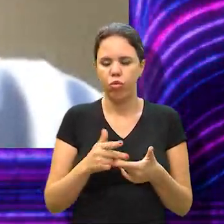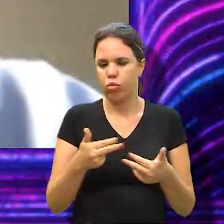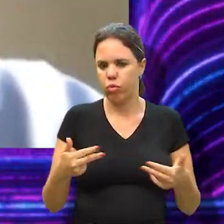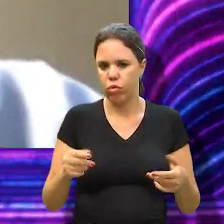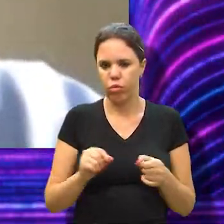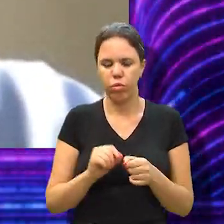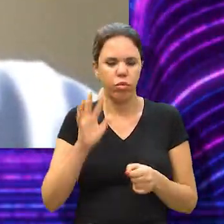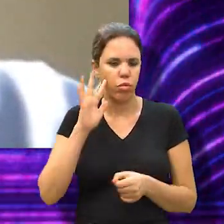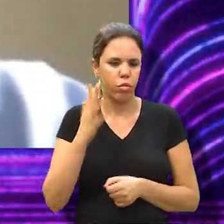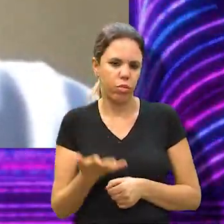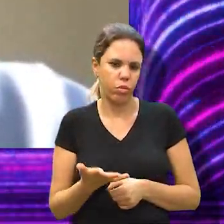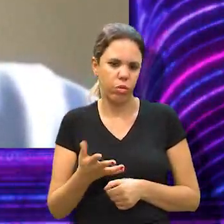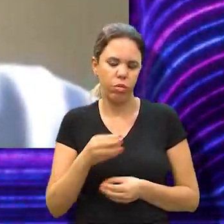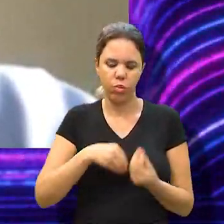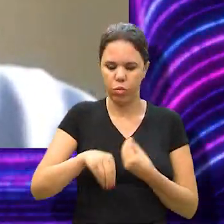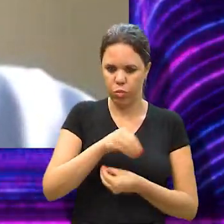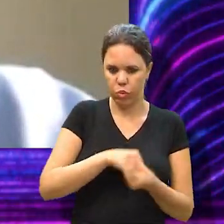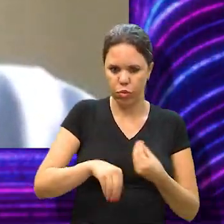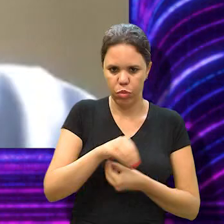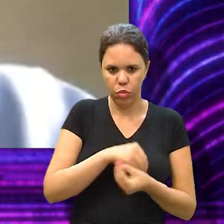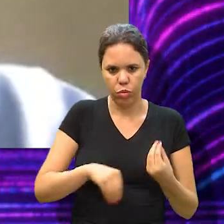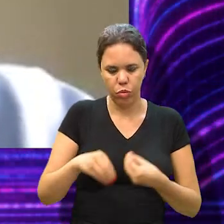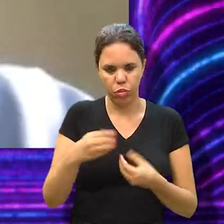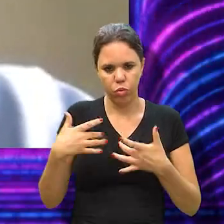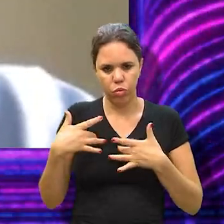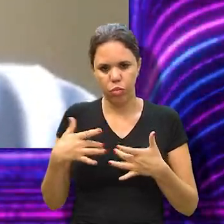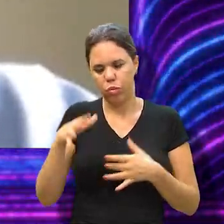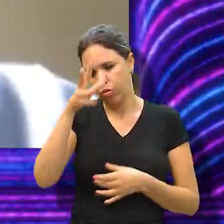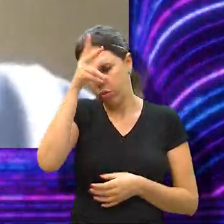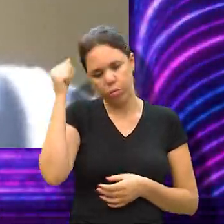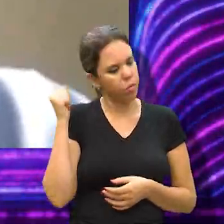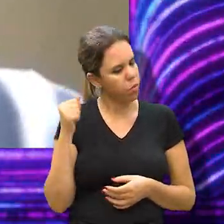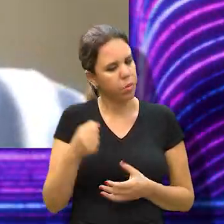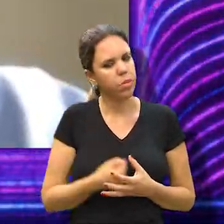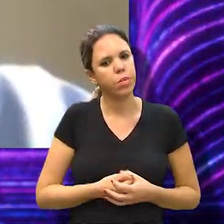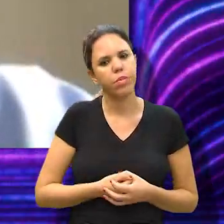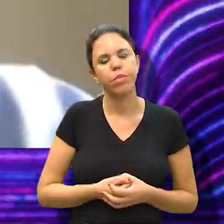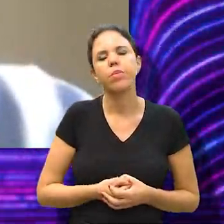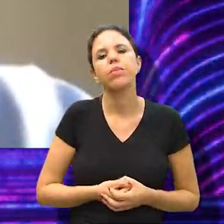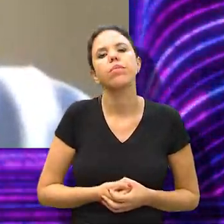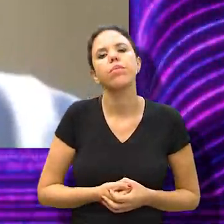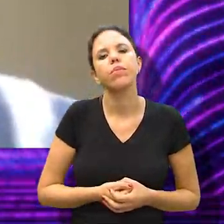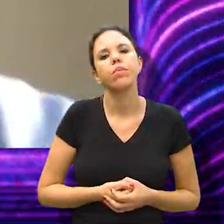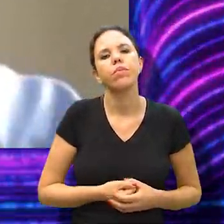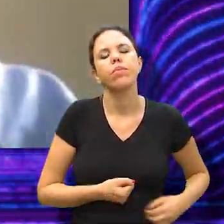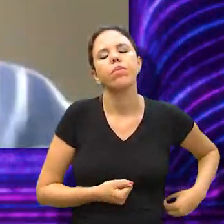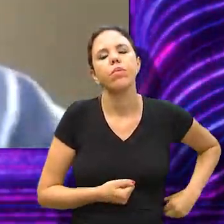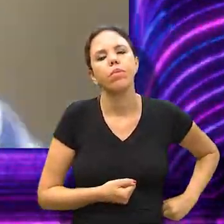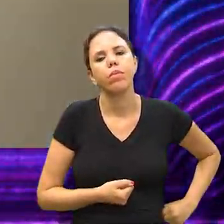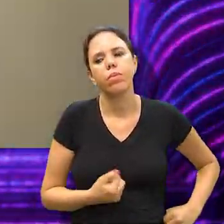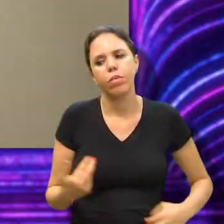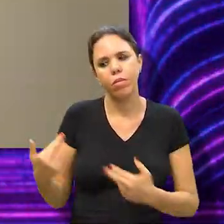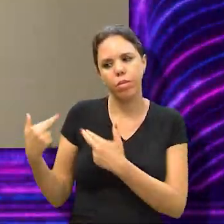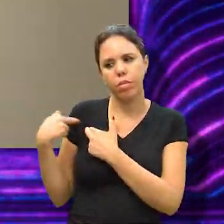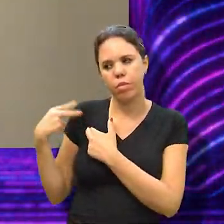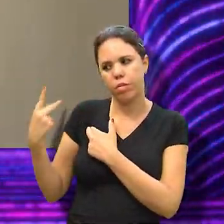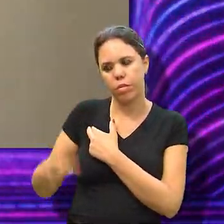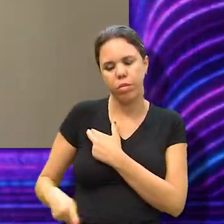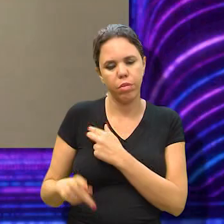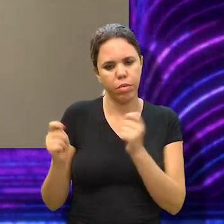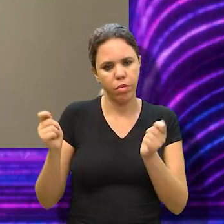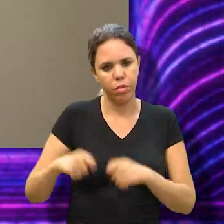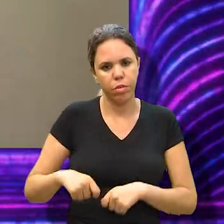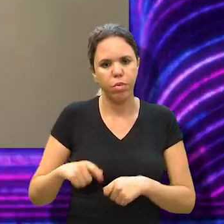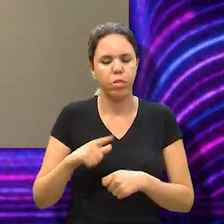fruto de uma série de ingredientes que ela trouxe do Amazonas e tudo mais, e que isso conferia a ele, né,